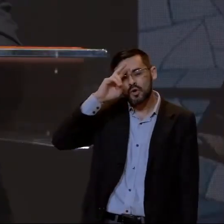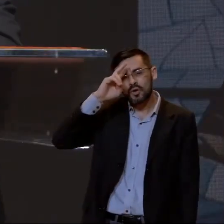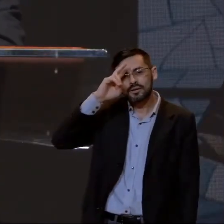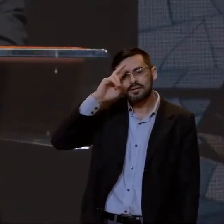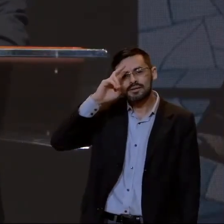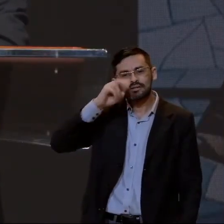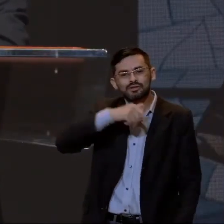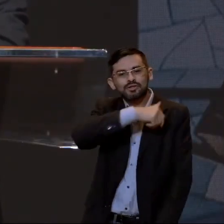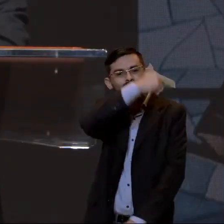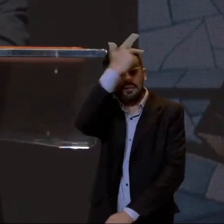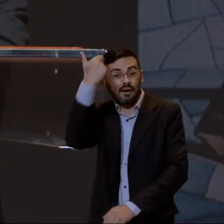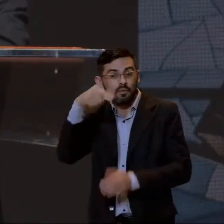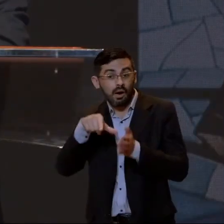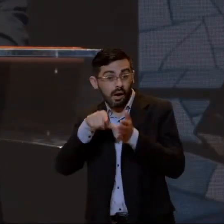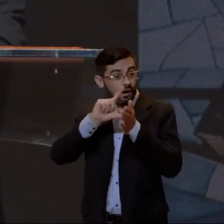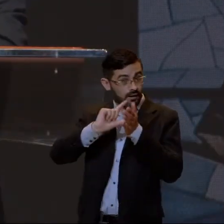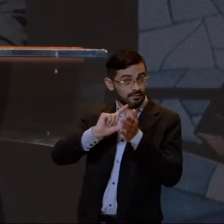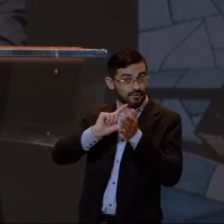do Natal?